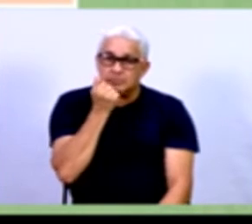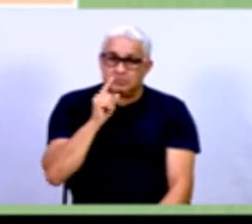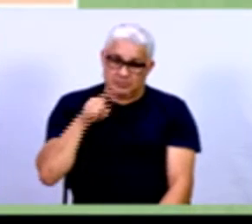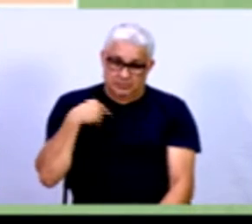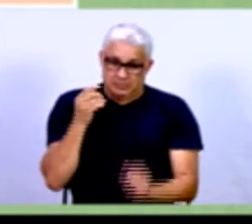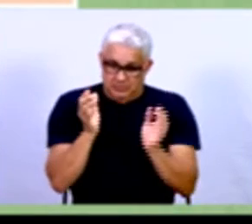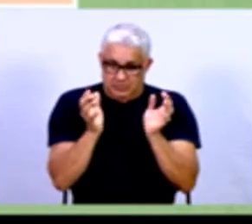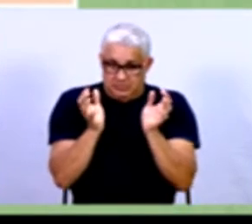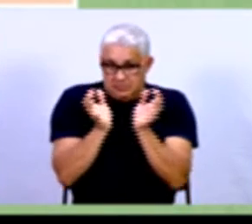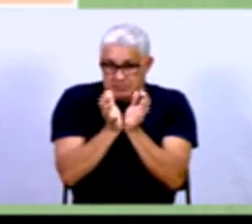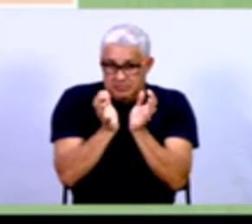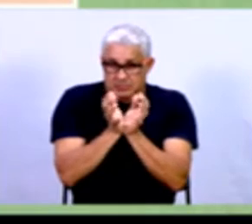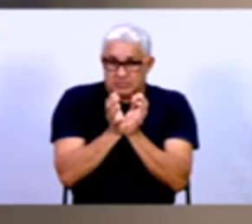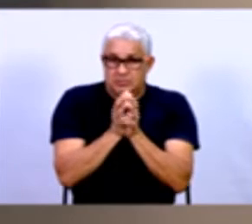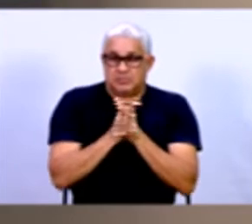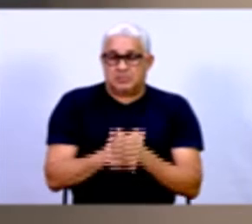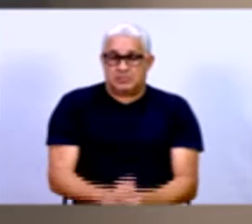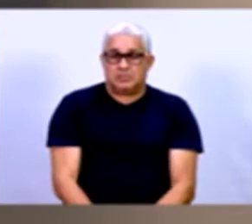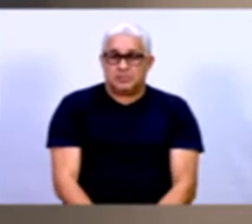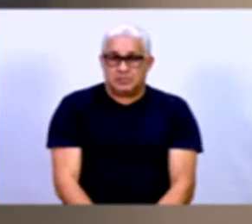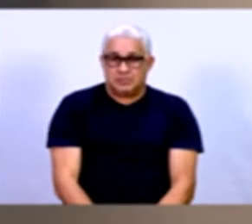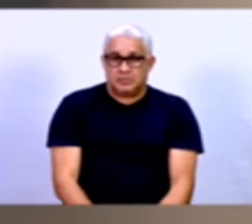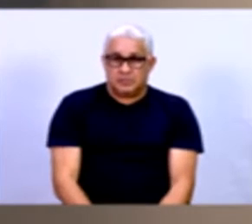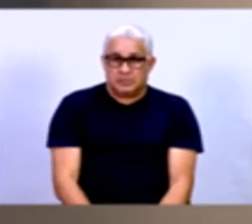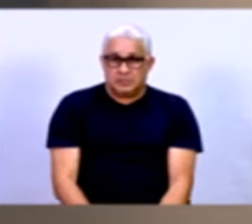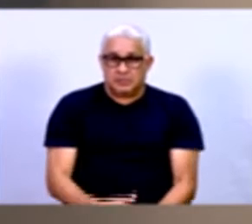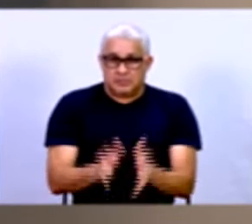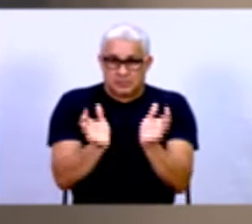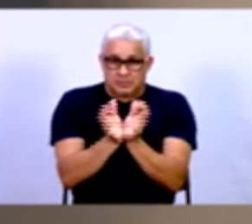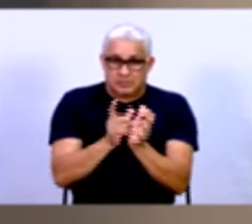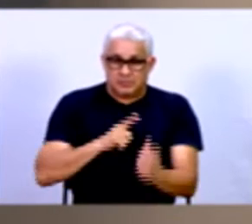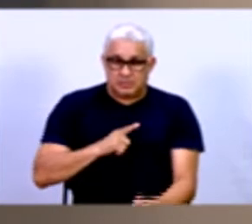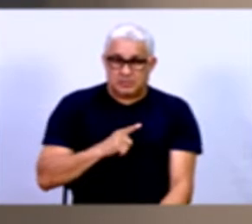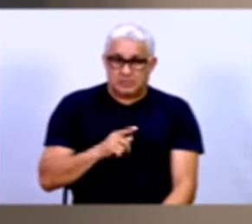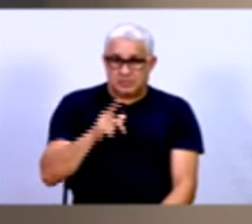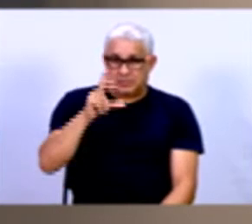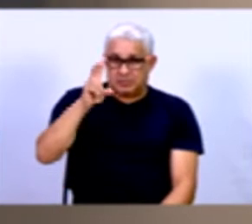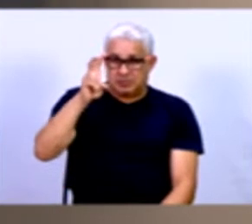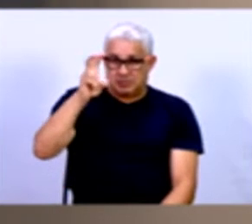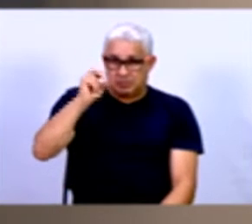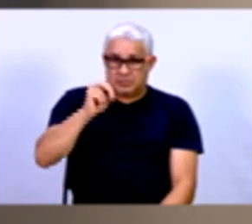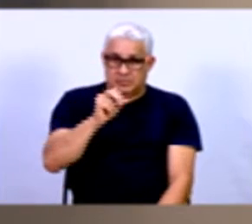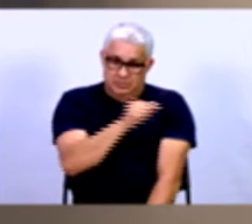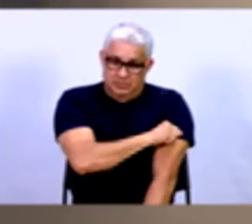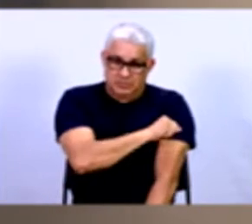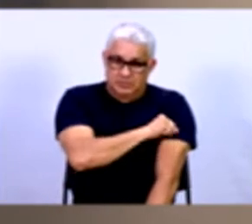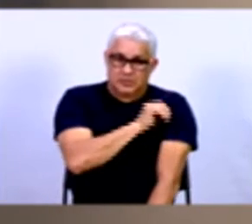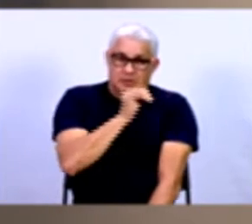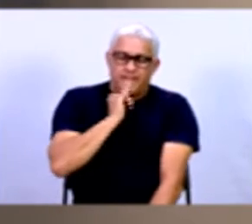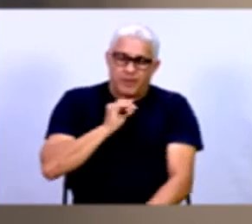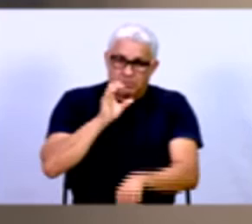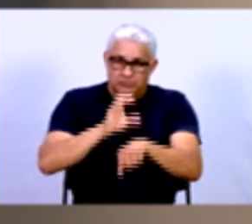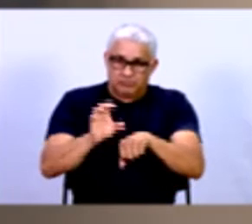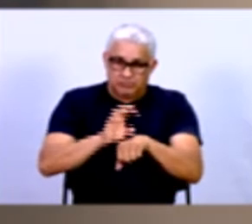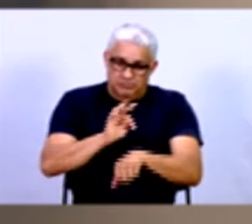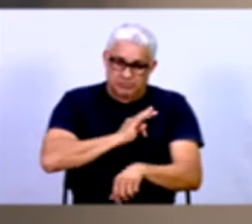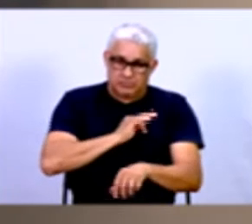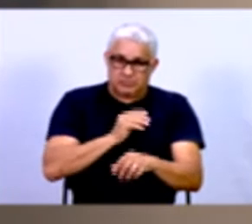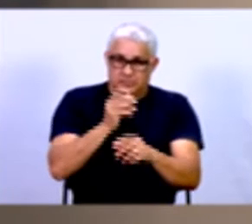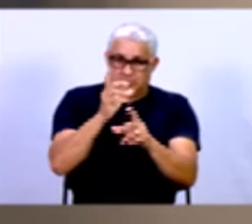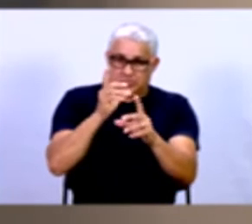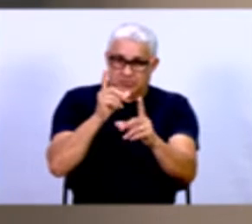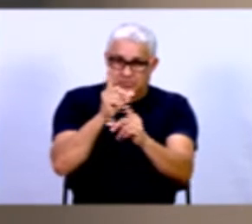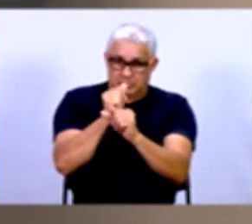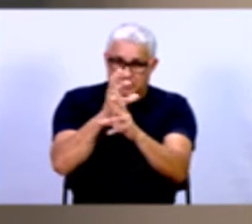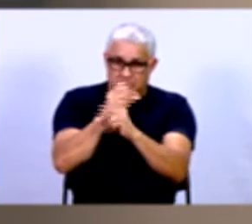turma, né? Aí ele fala que a nossa turma tem 50 alunos. Vamos falar aqui do nosso curso de técnico em finanças.